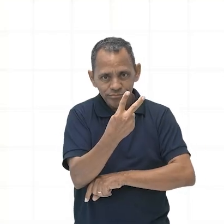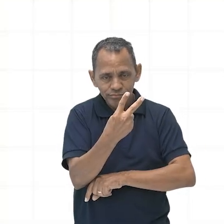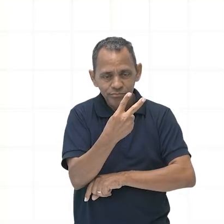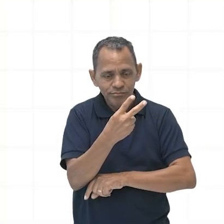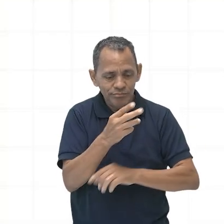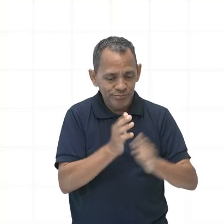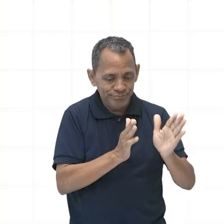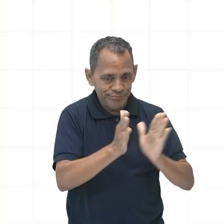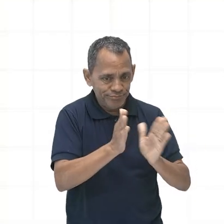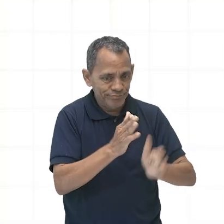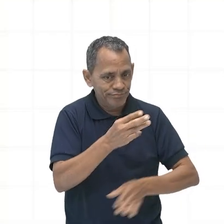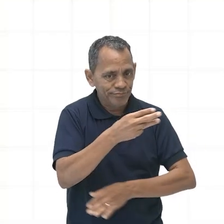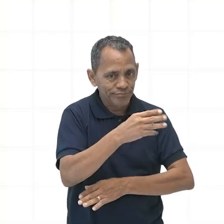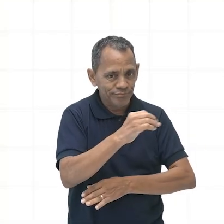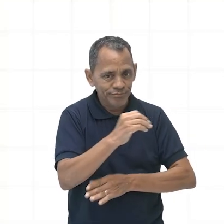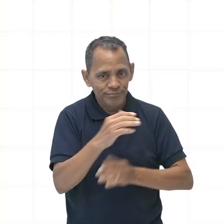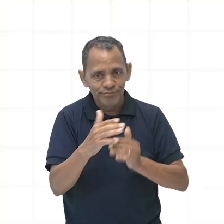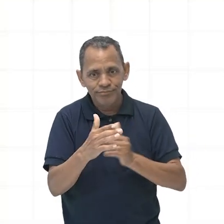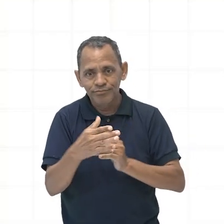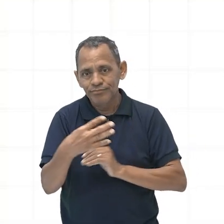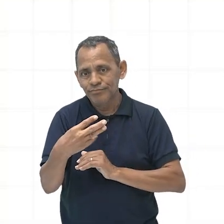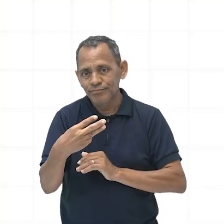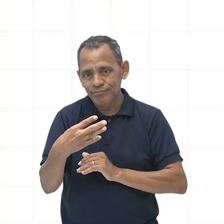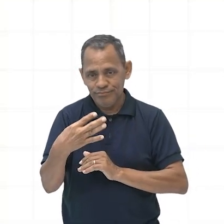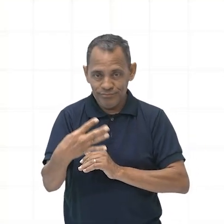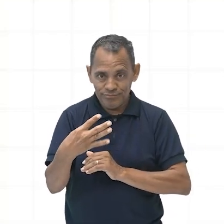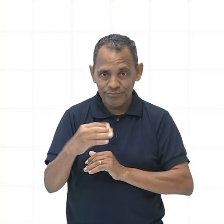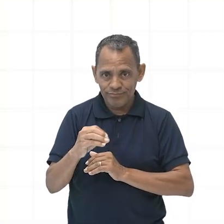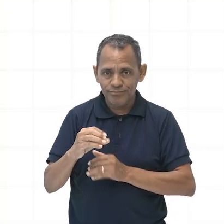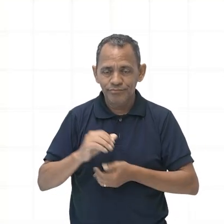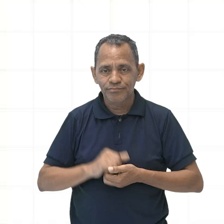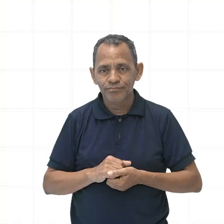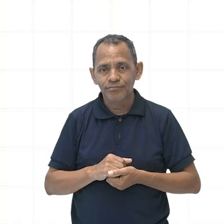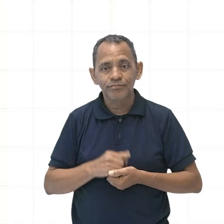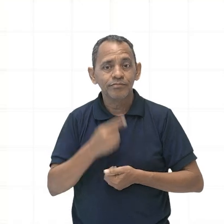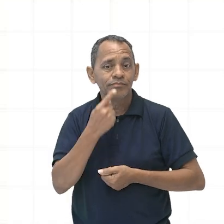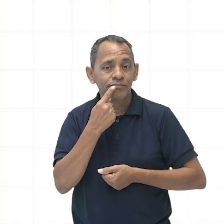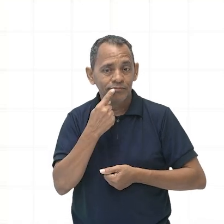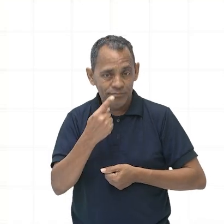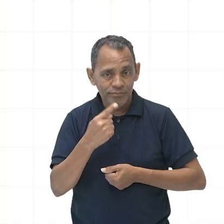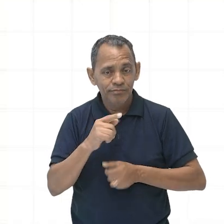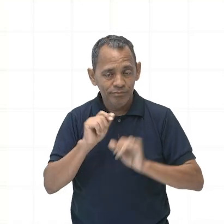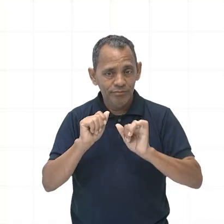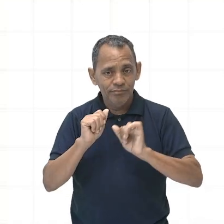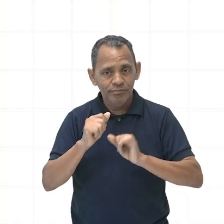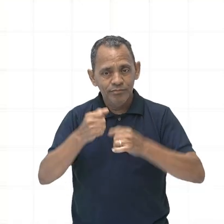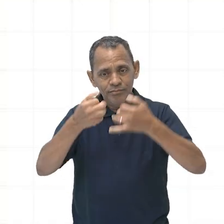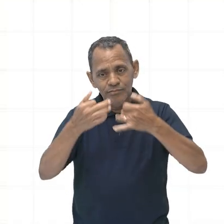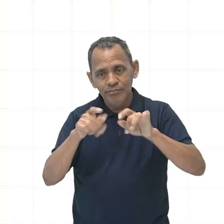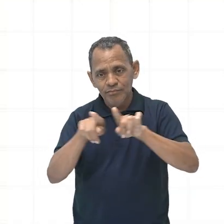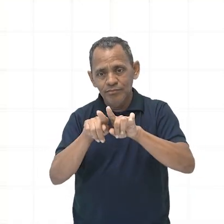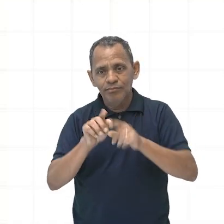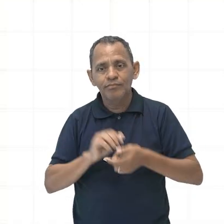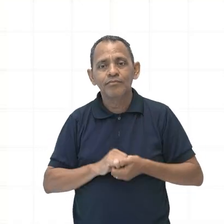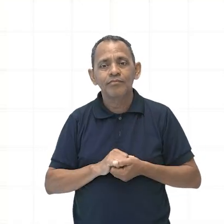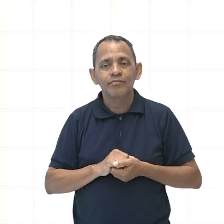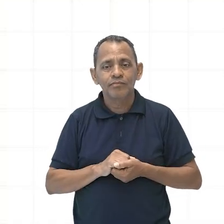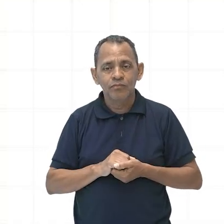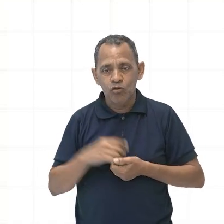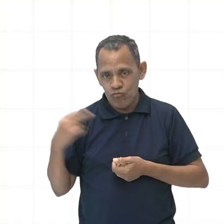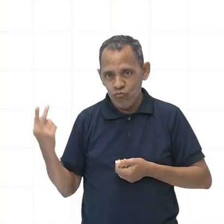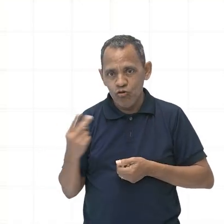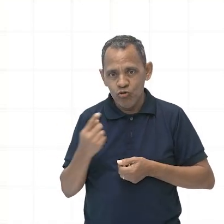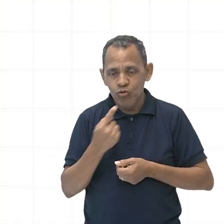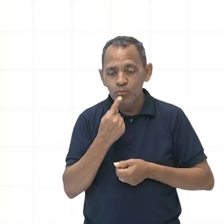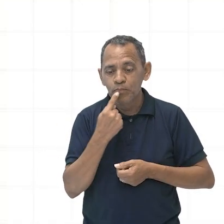entre 30 e 40. E aqui, ó, pela proximidade, eu posso dizer que esse valor está mais próximo de 40 do que